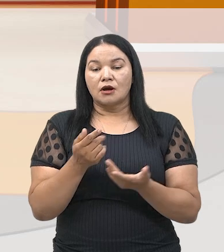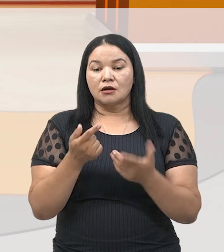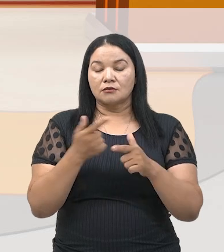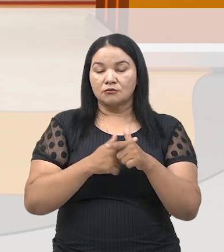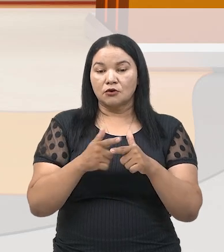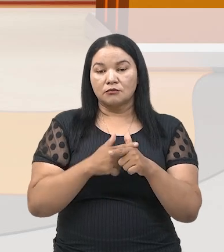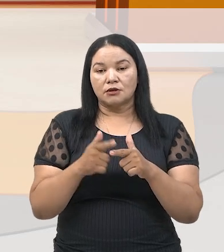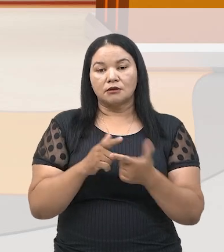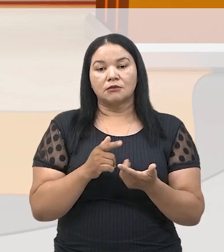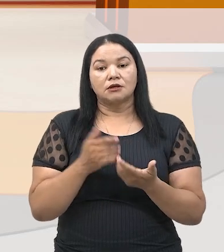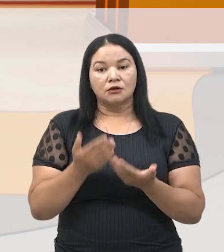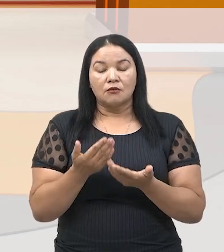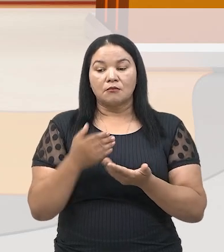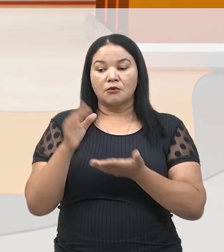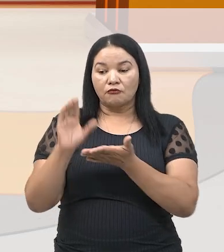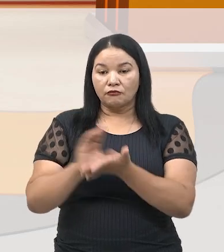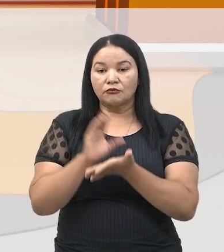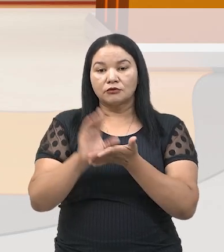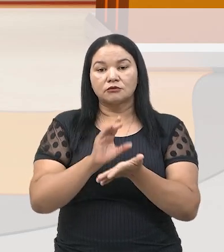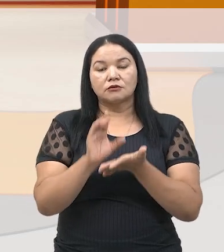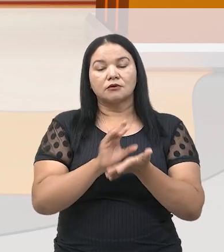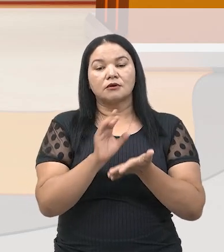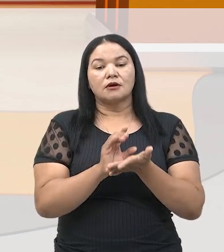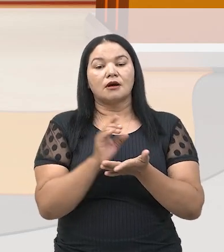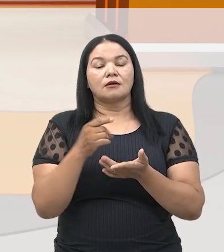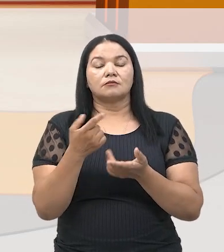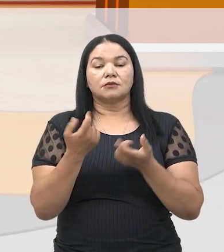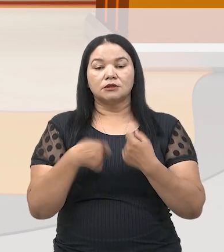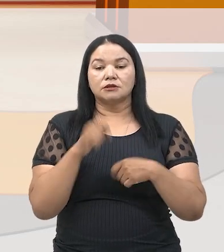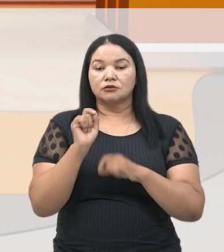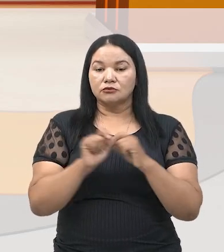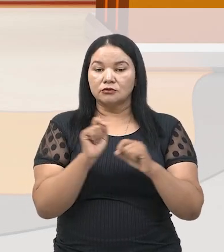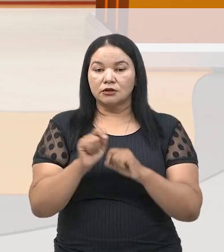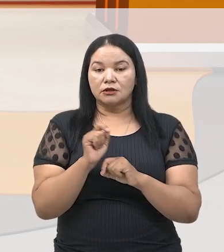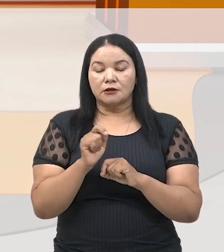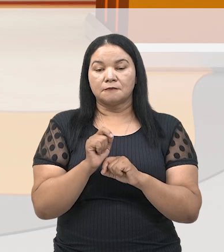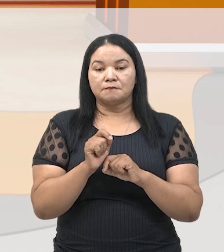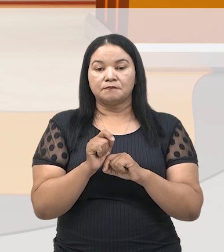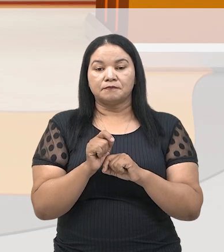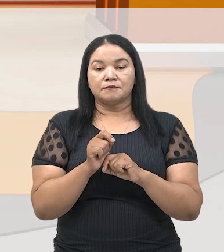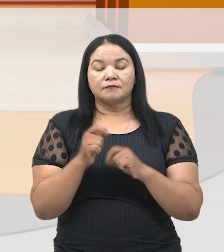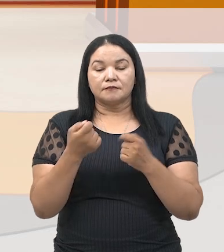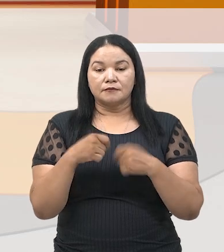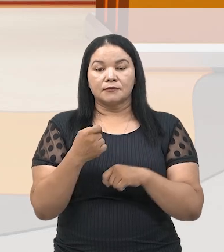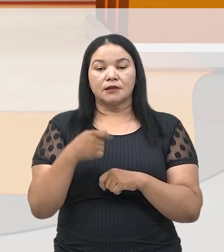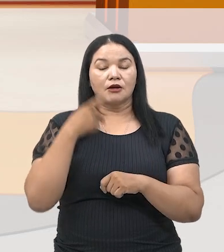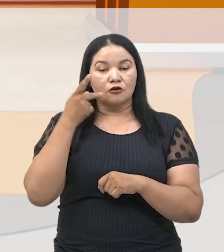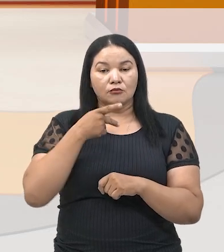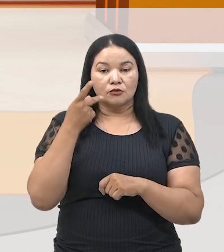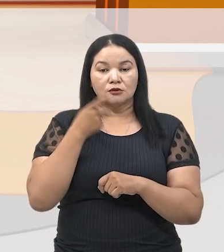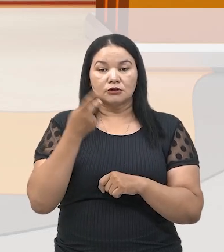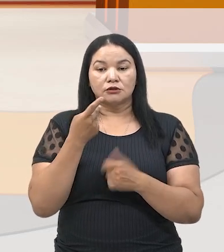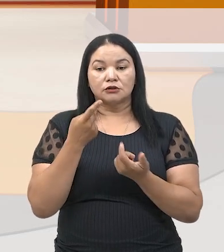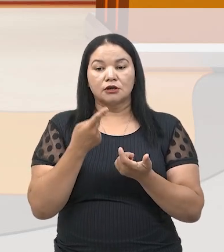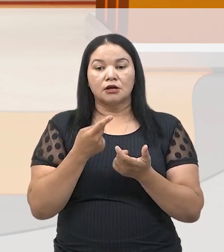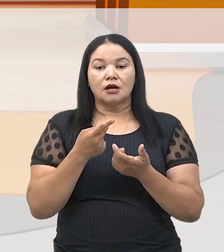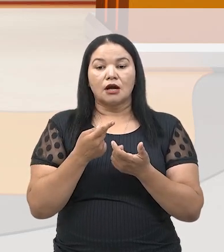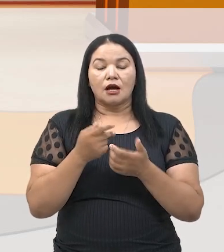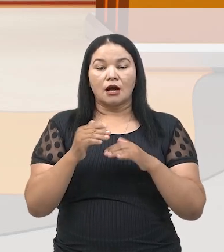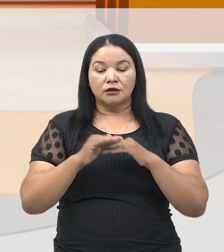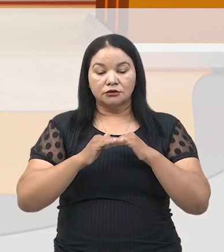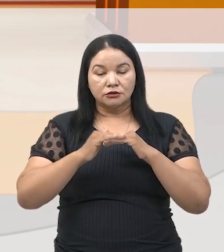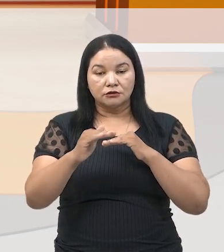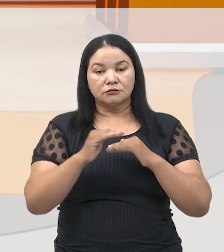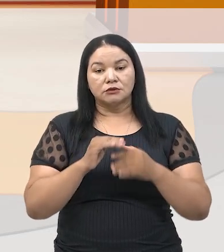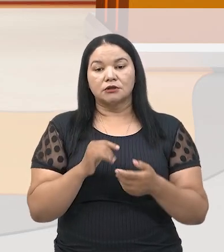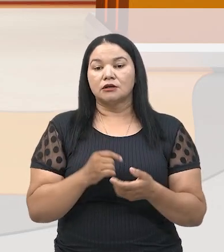haja investimentos externos, é necessário que haja o quê? Uma estabilidade política e não uma